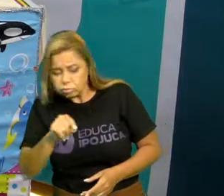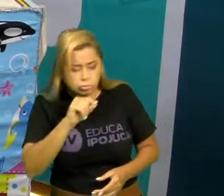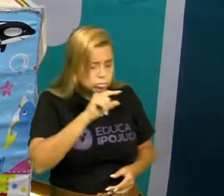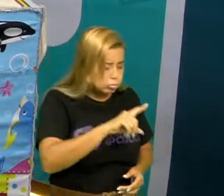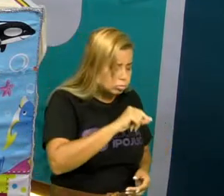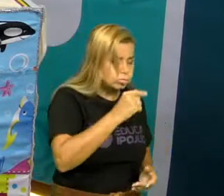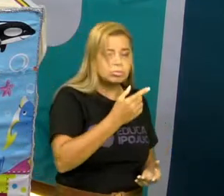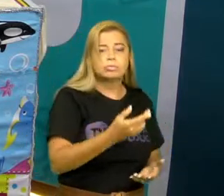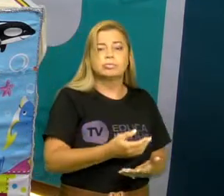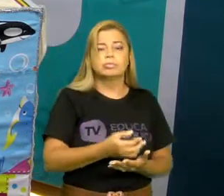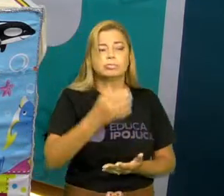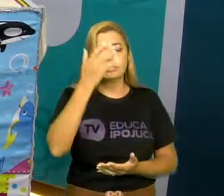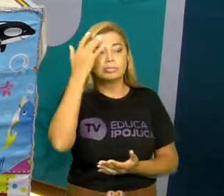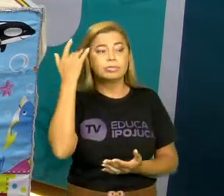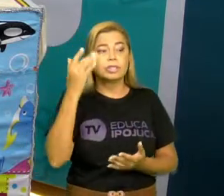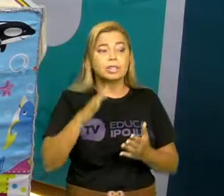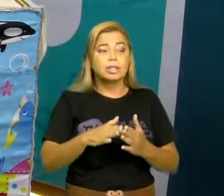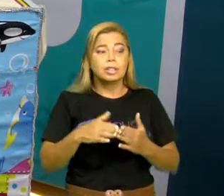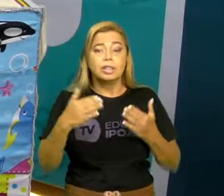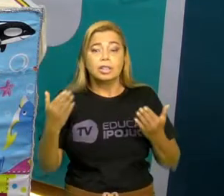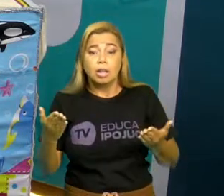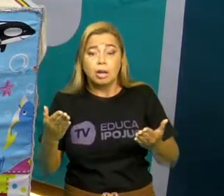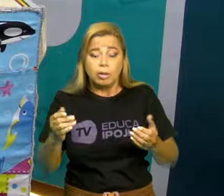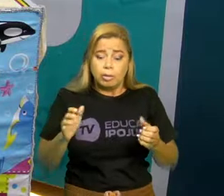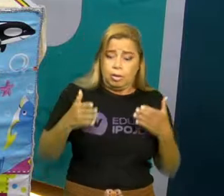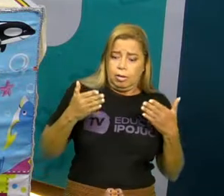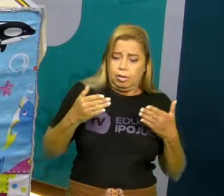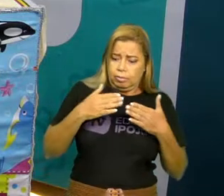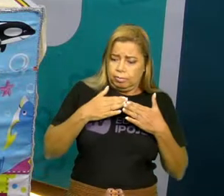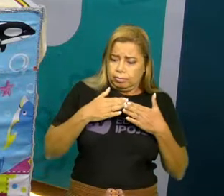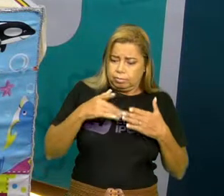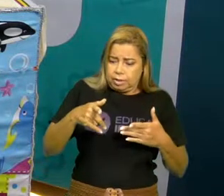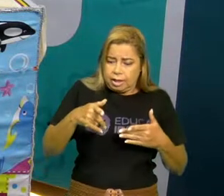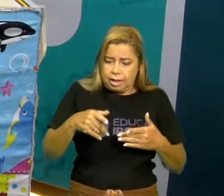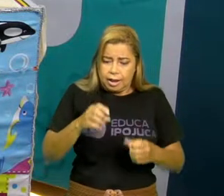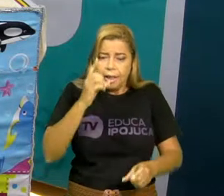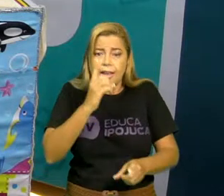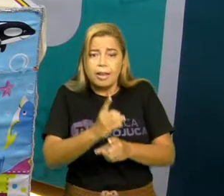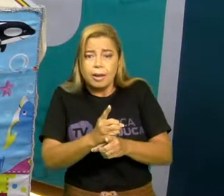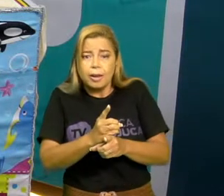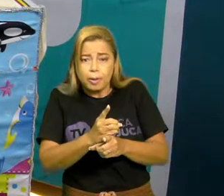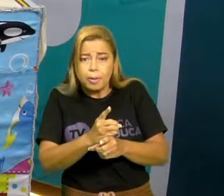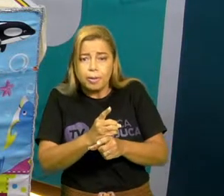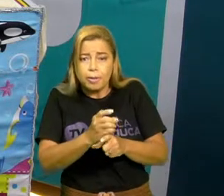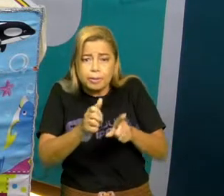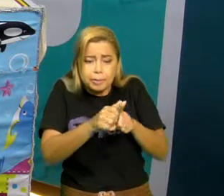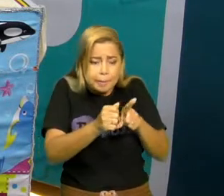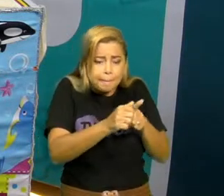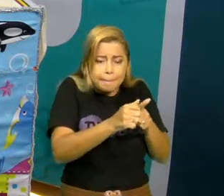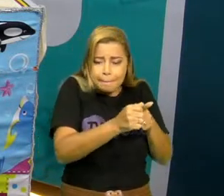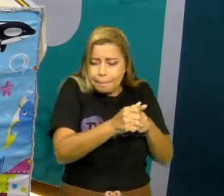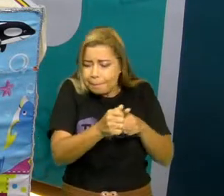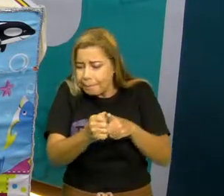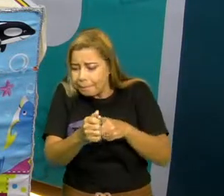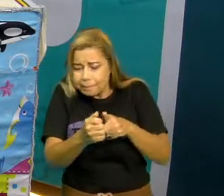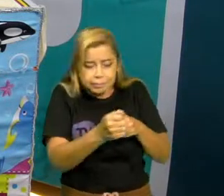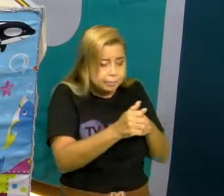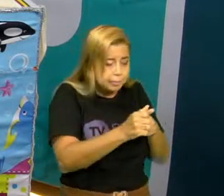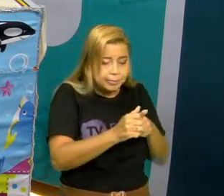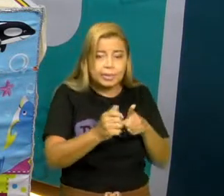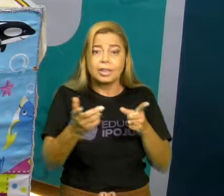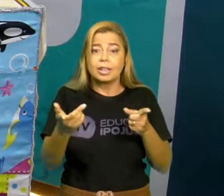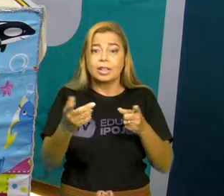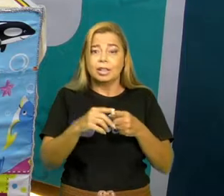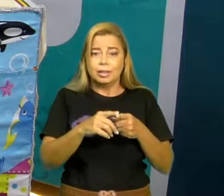É? De repente, ela encontrou uns grãos de milho. Ah, eu